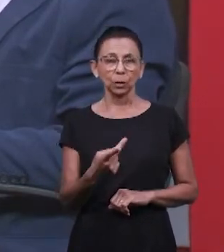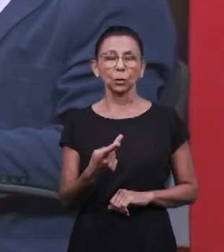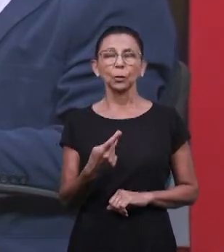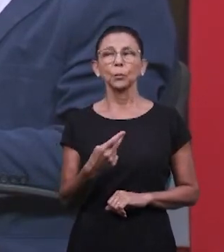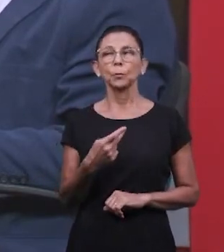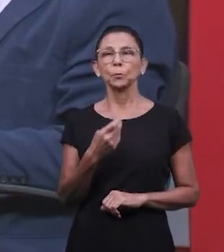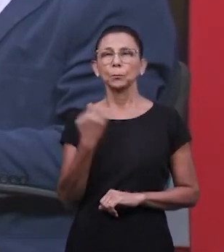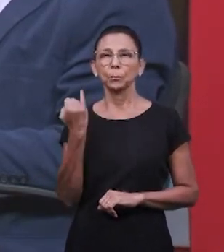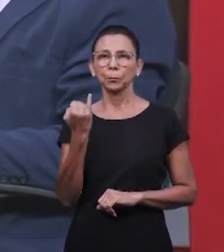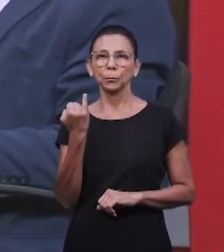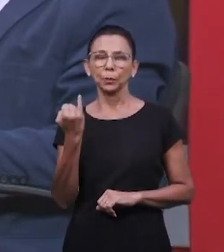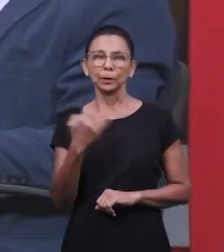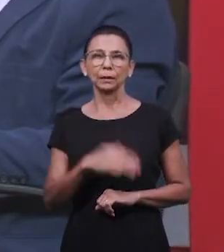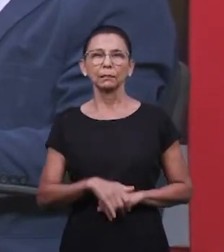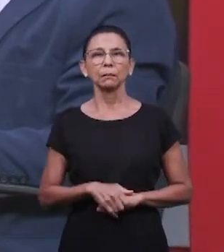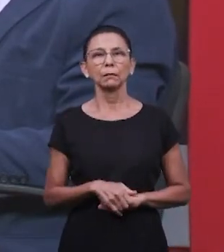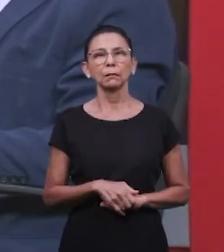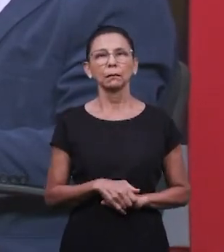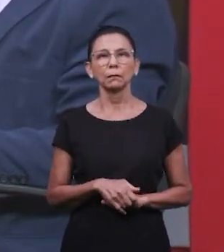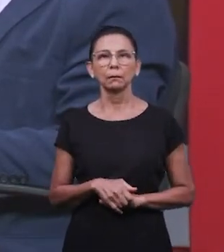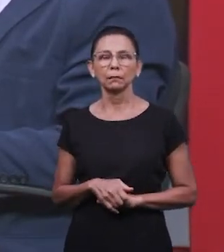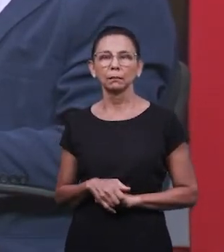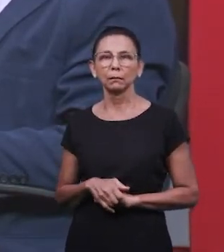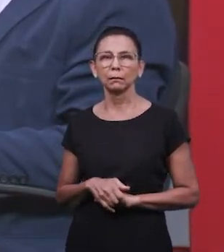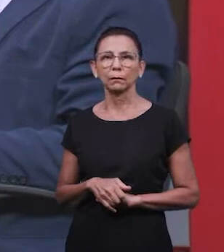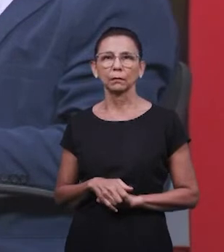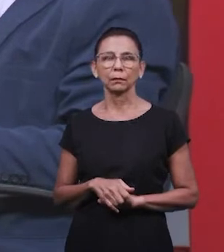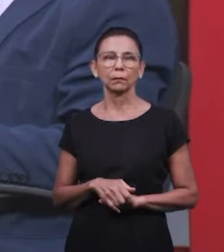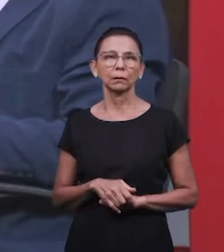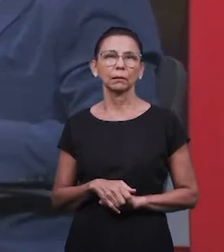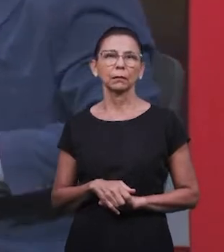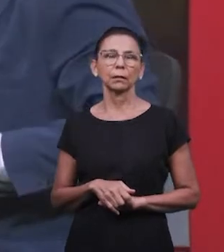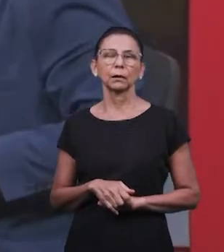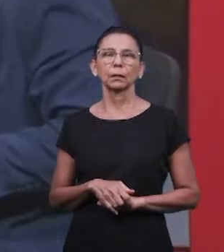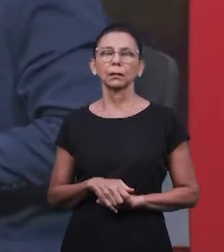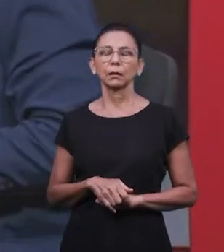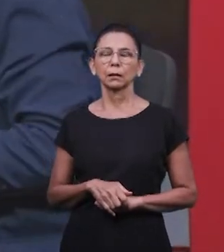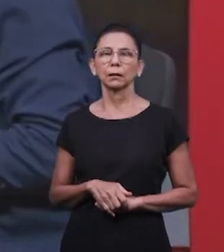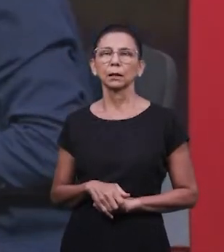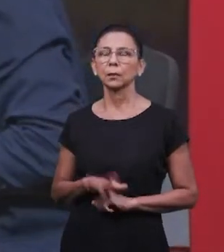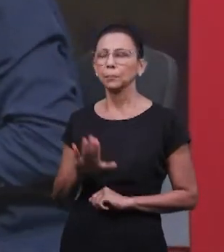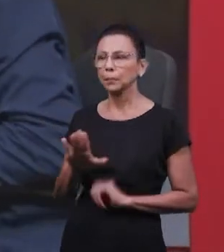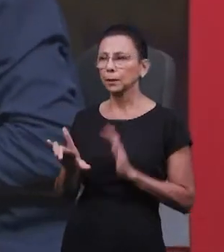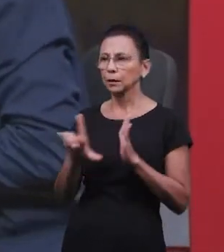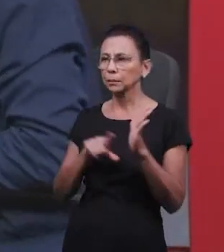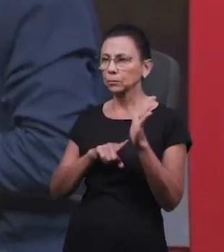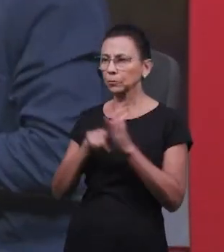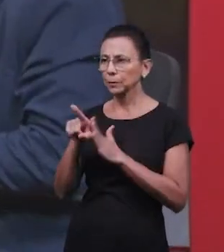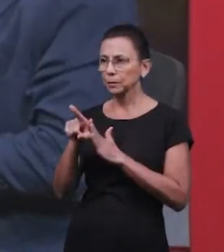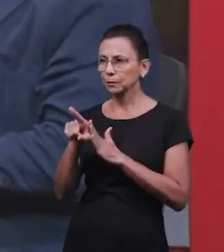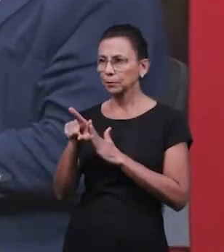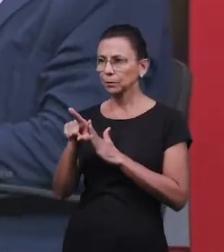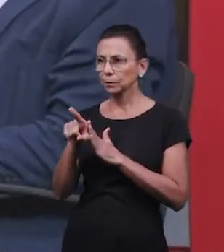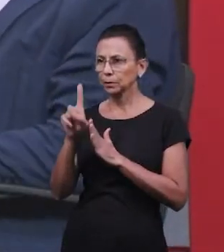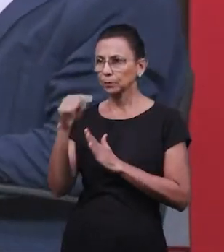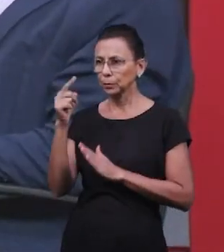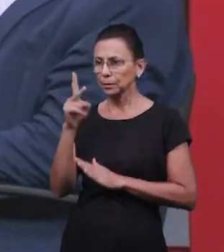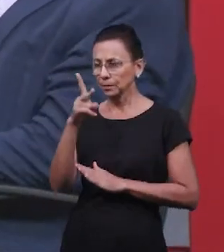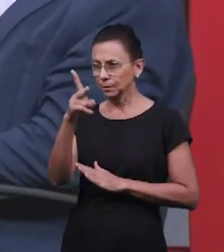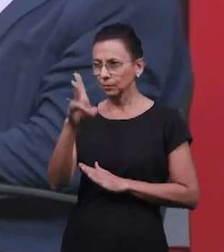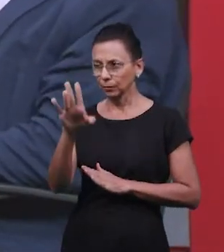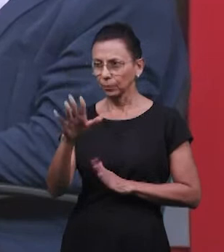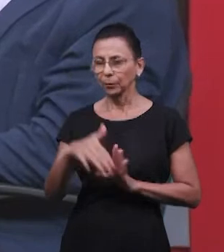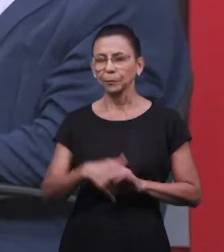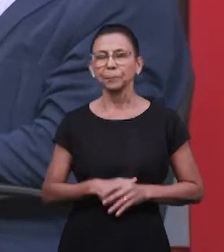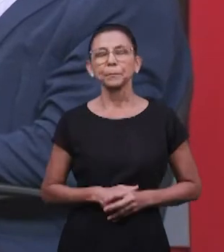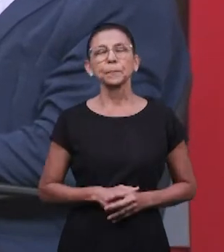ciências humanas... Antes de você colocar, deixa eu fazer uma pergunta, para exatamente você dar sequência disso aí. Porque a pergunta original foi quais